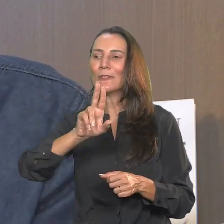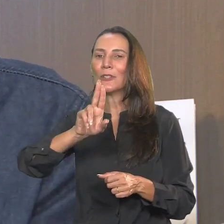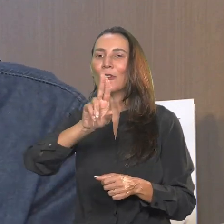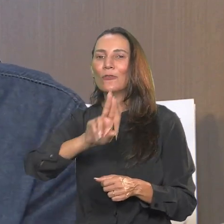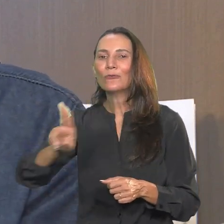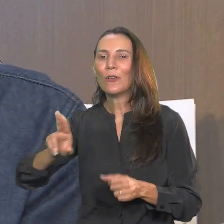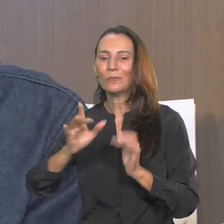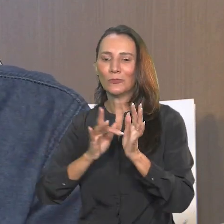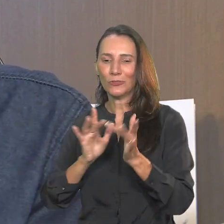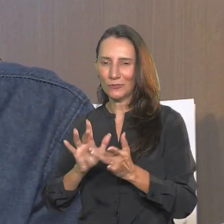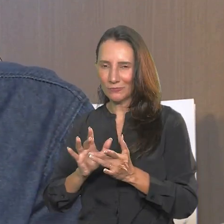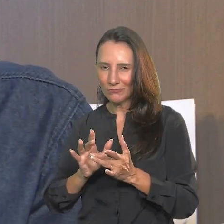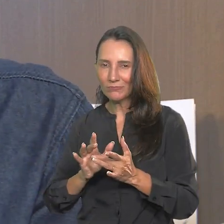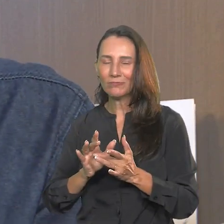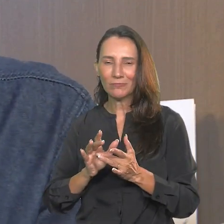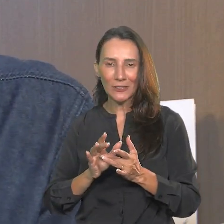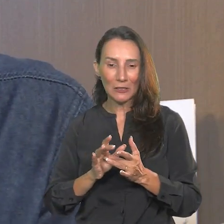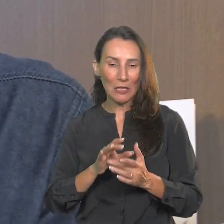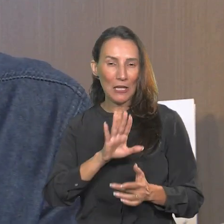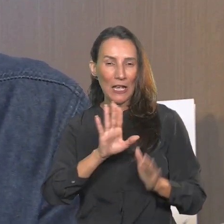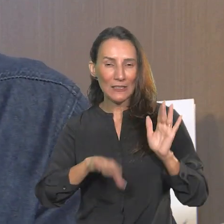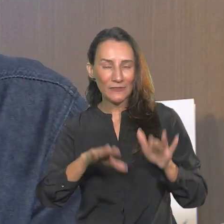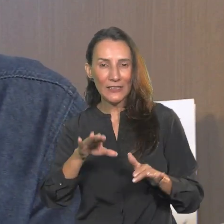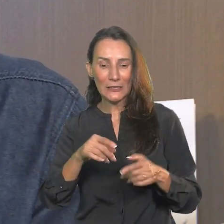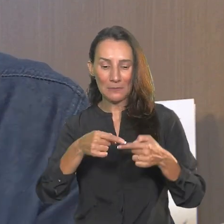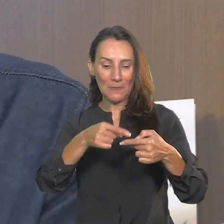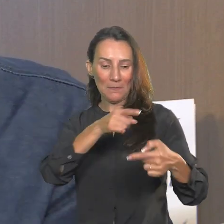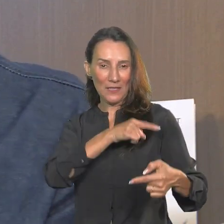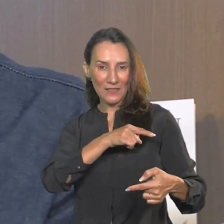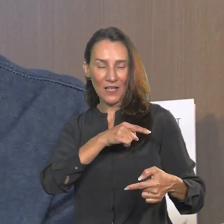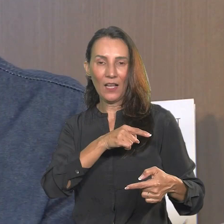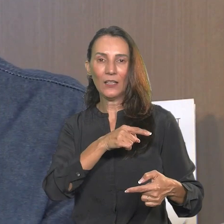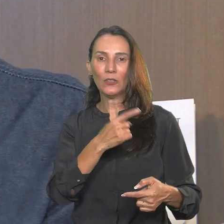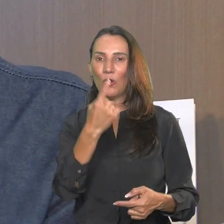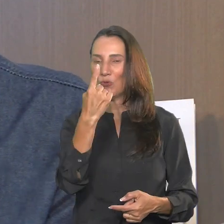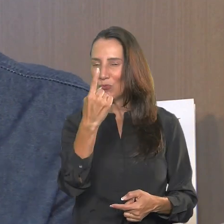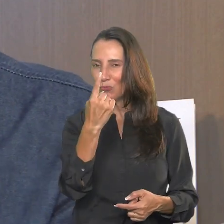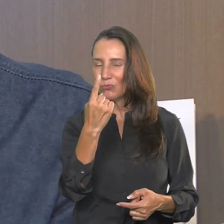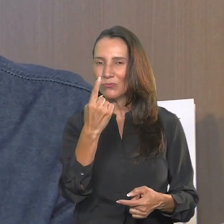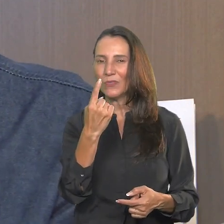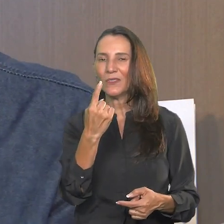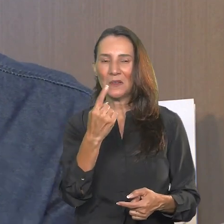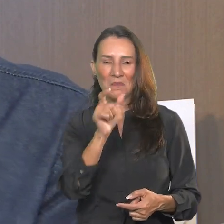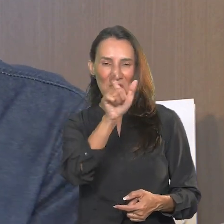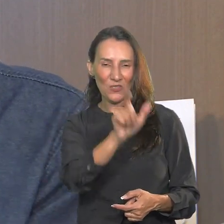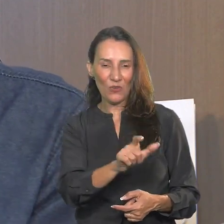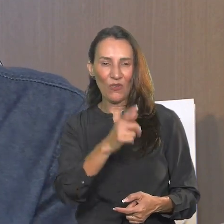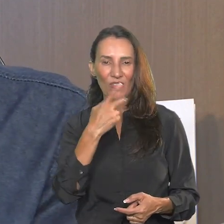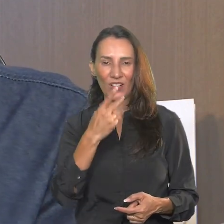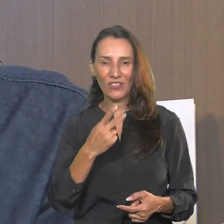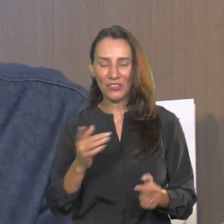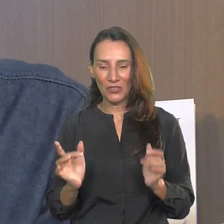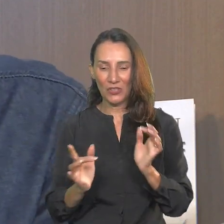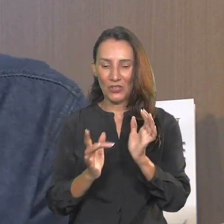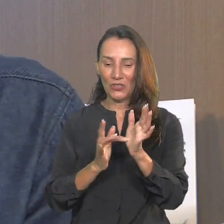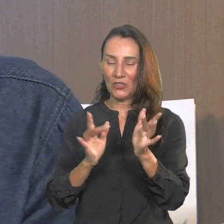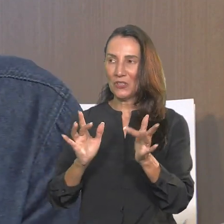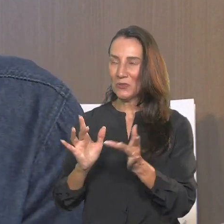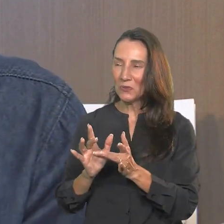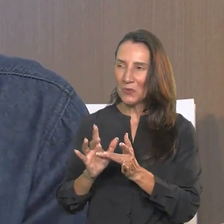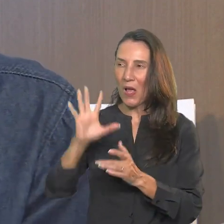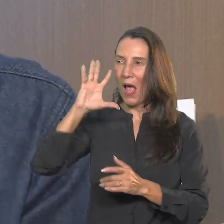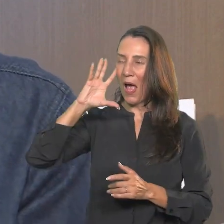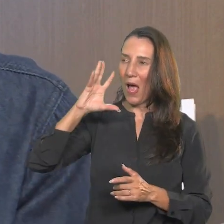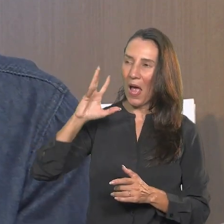Jesus, chegando ao absurdo de dizer, como semana passada, um destes aí falou que Jesus deve ter sido